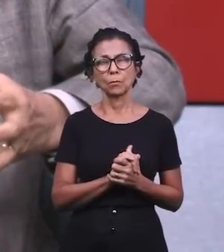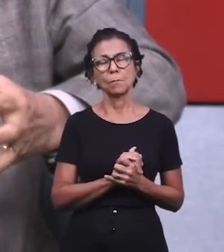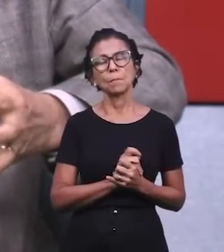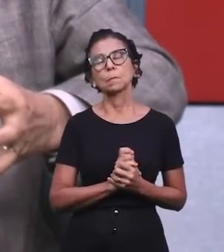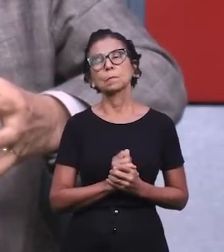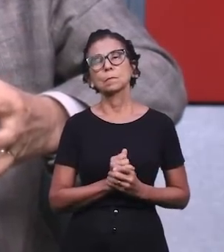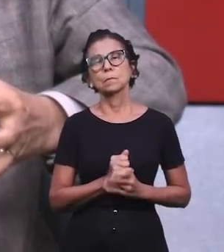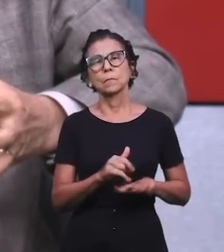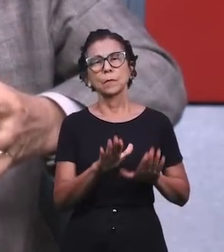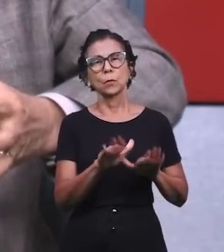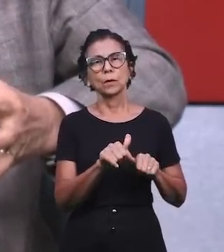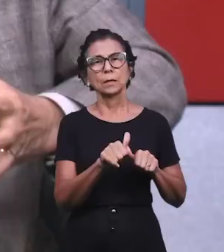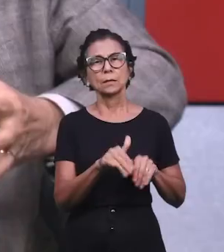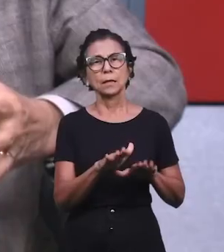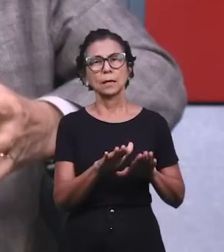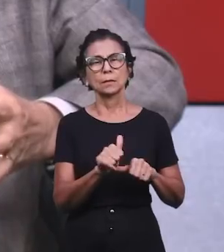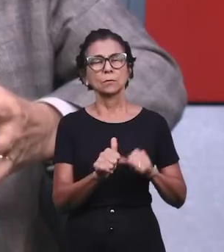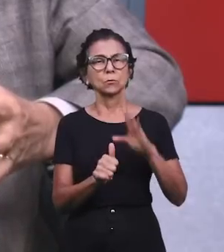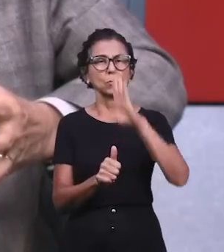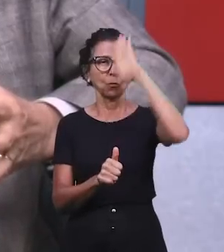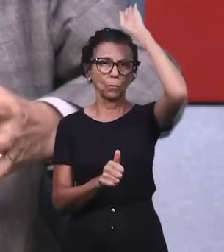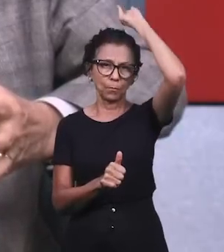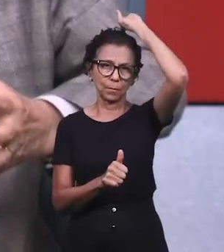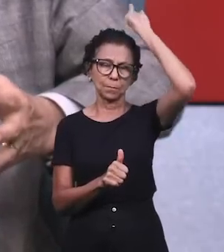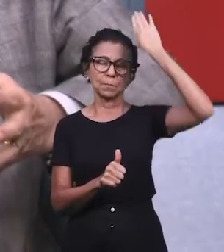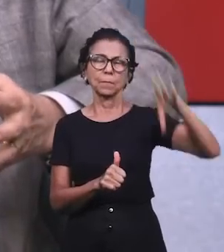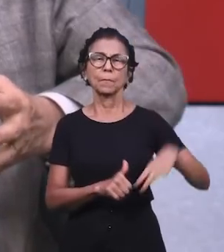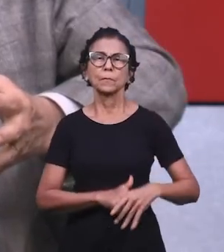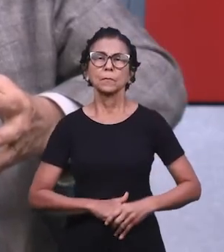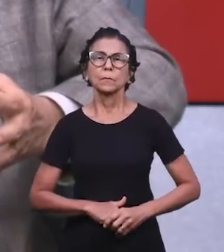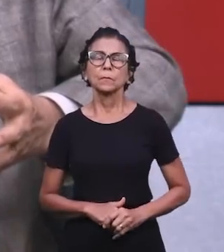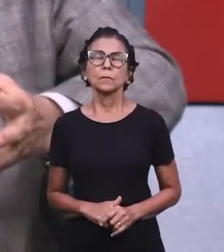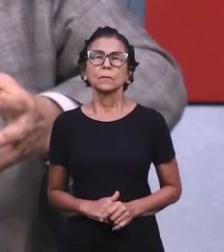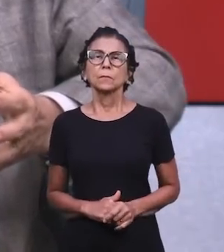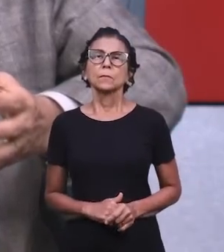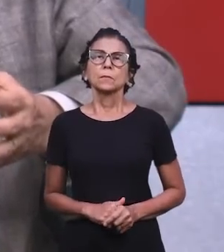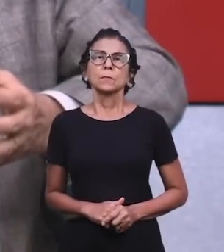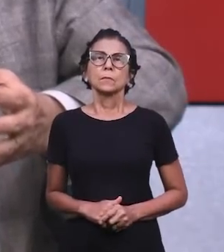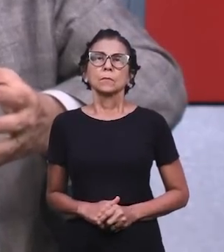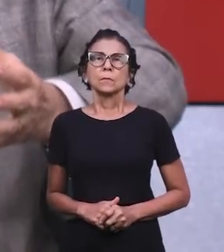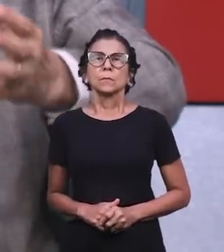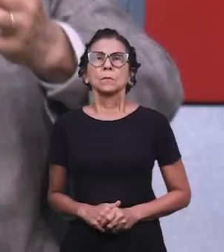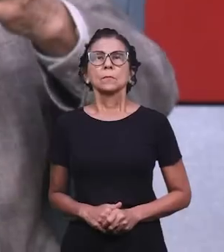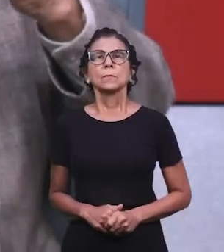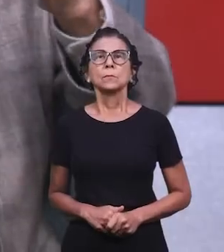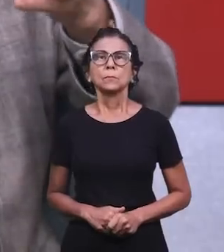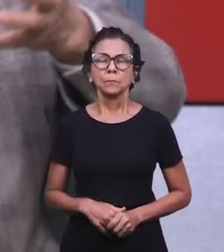de exército que era a Legião Romana. Nas cidades onde,